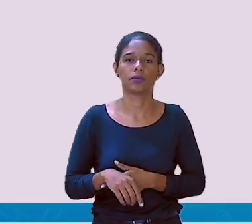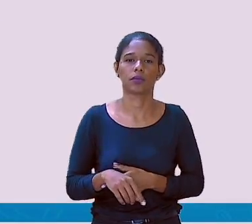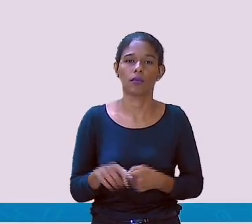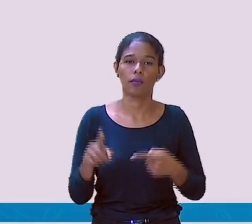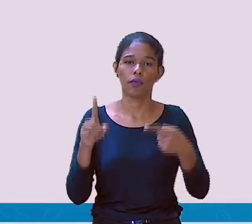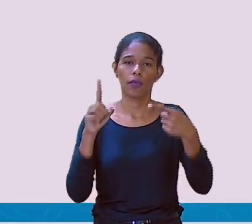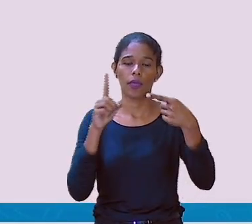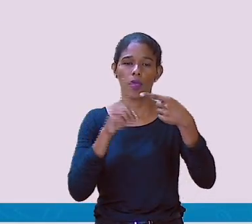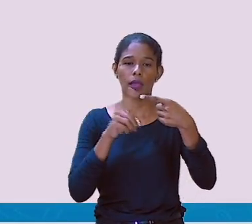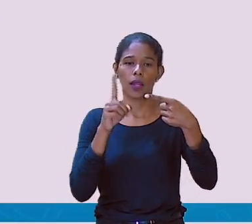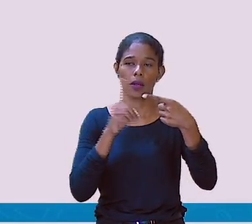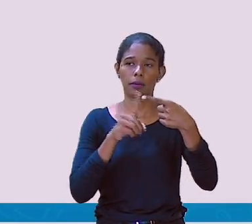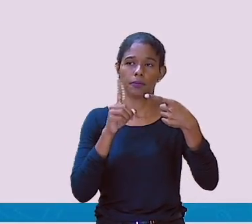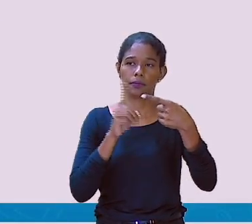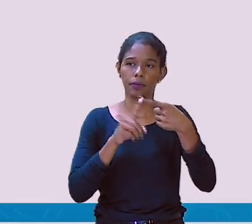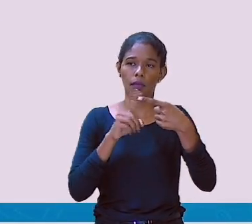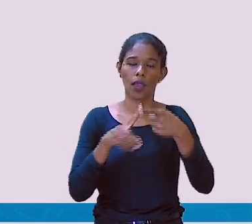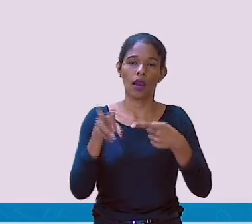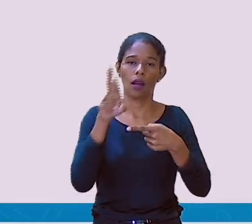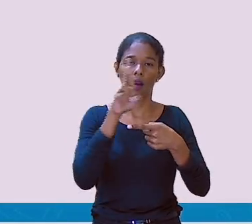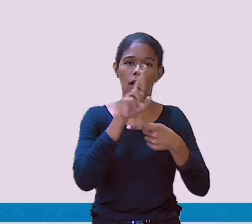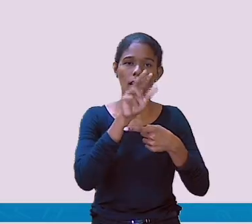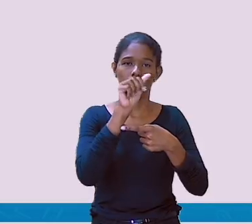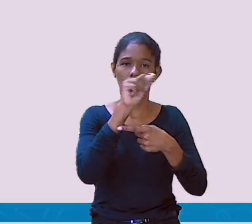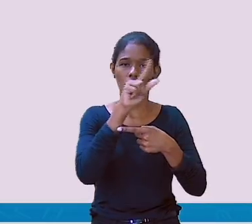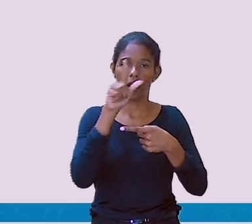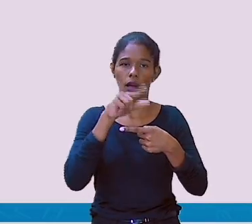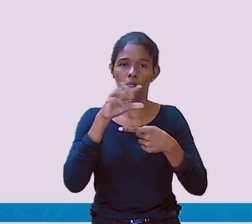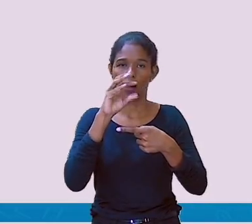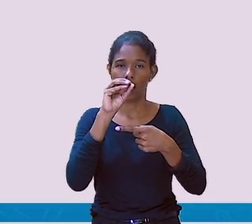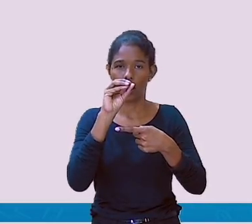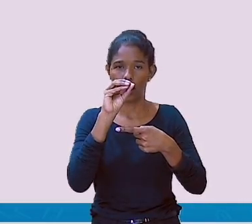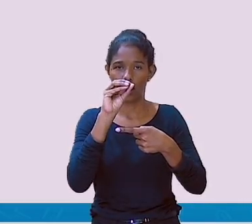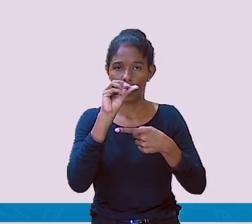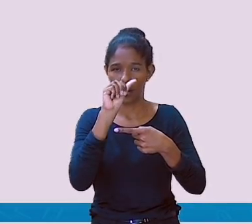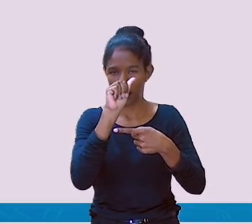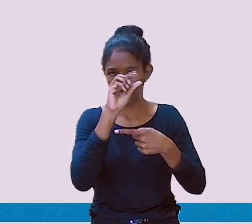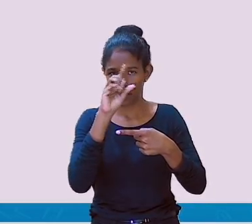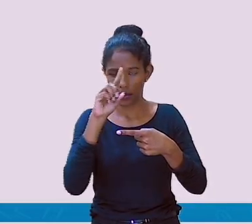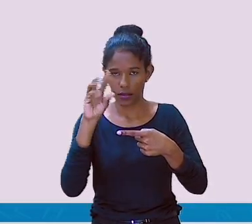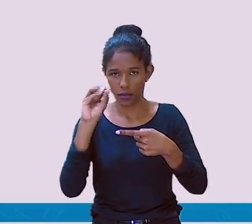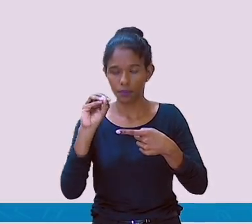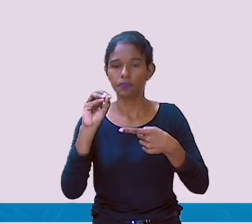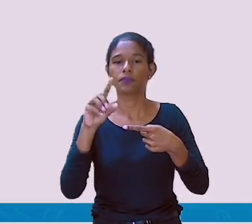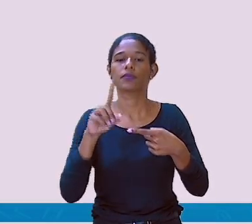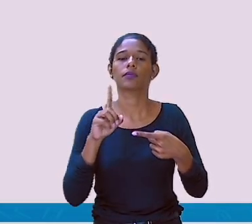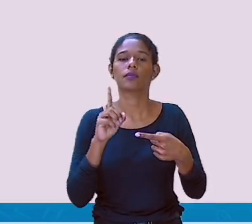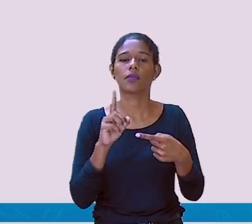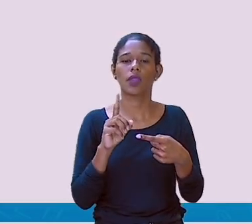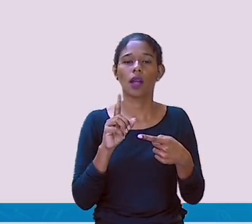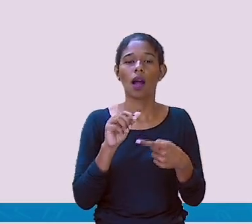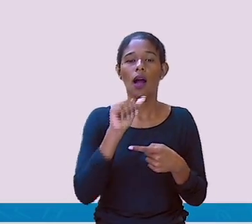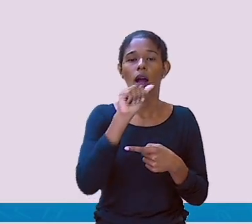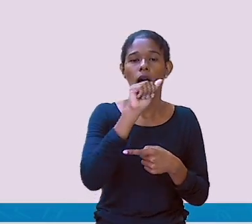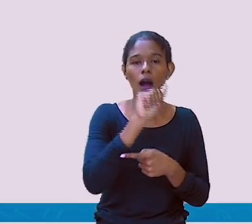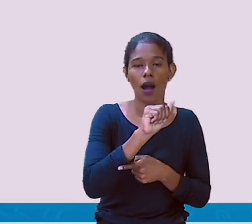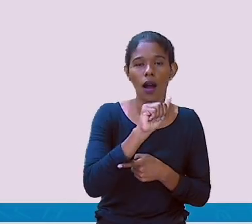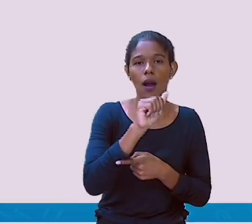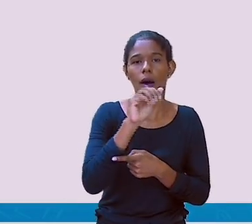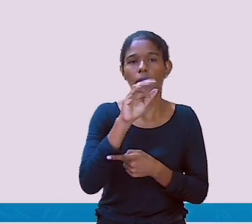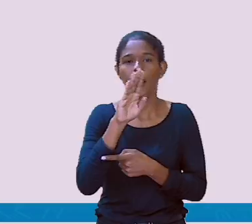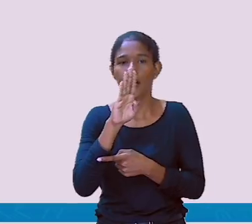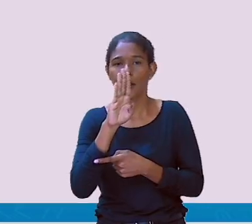A, o B, ele tem que ser diferente de zero.